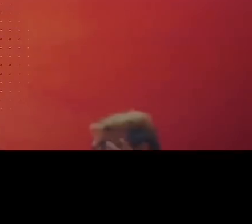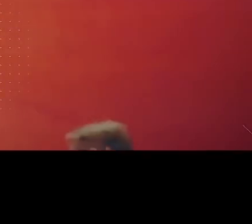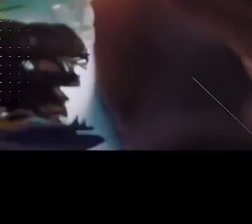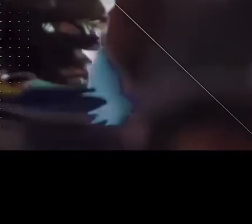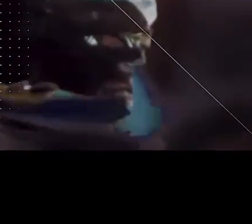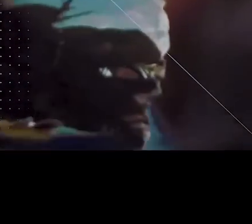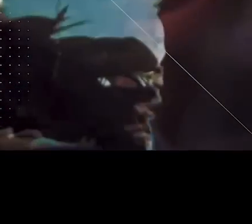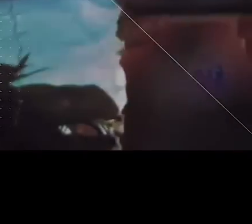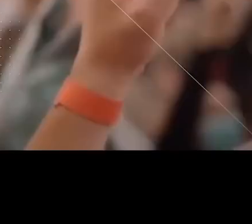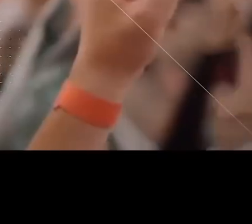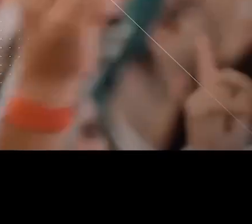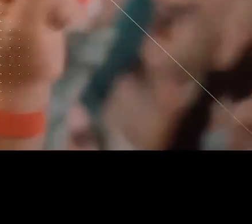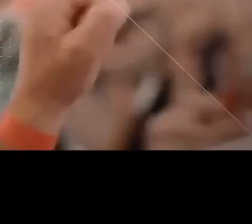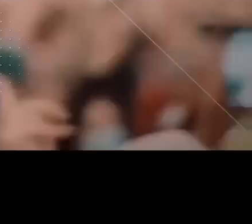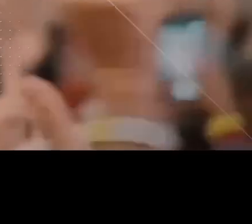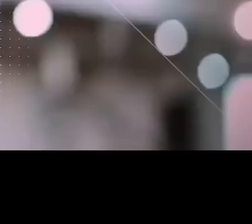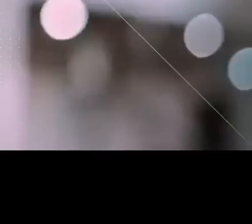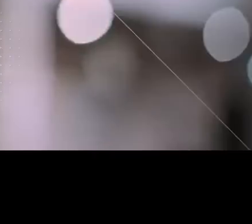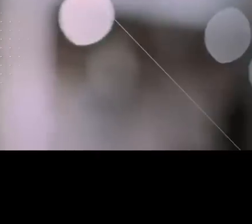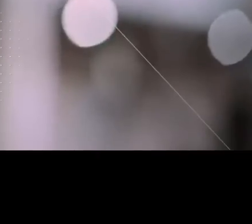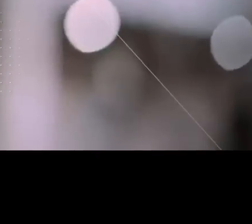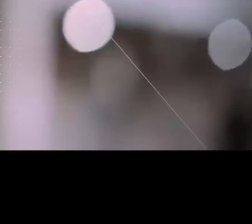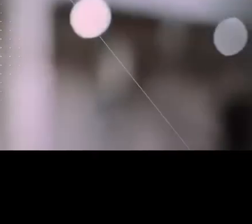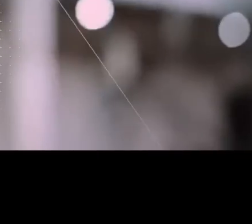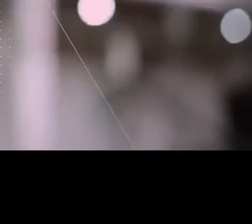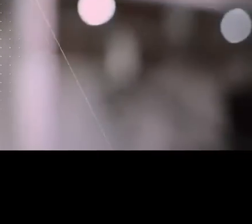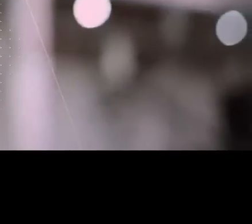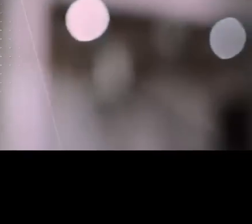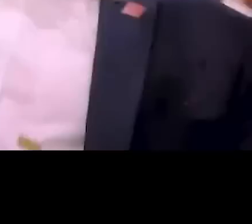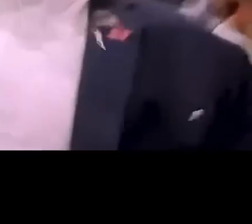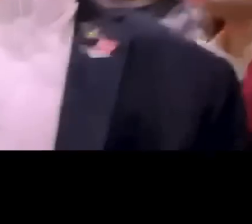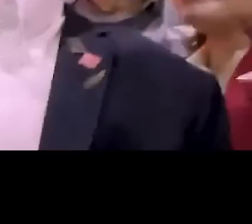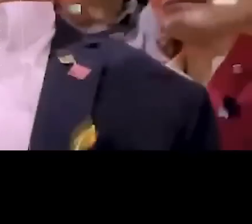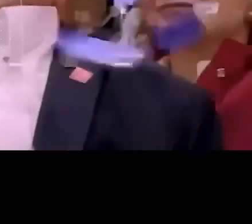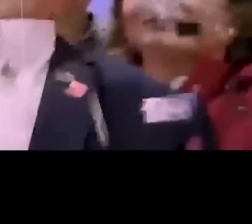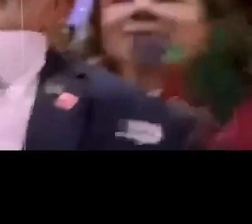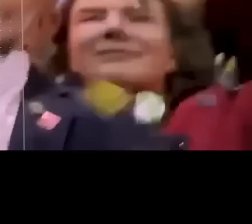sem deixar de transmitir a esperança.